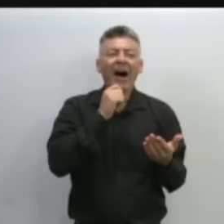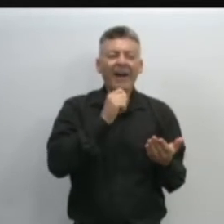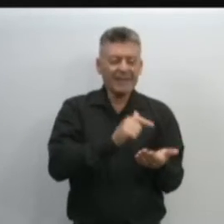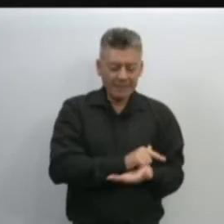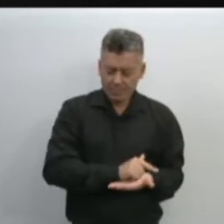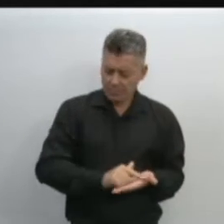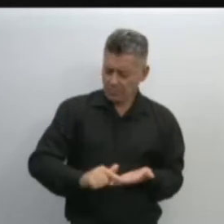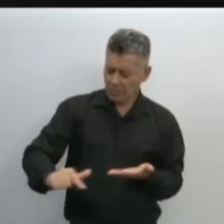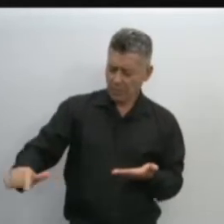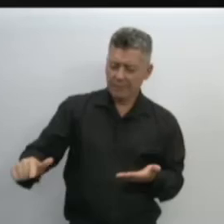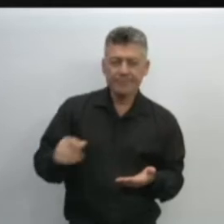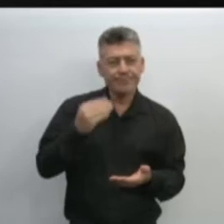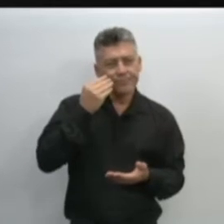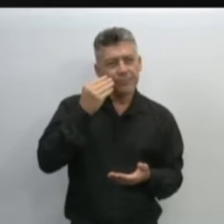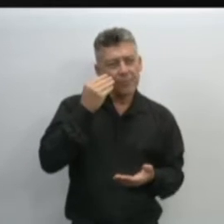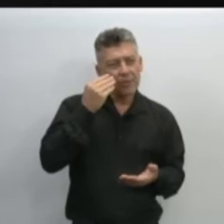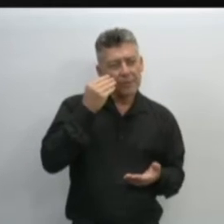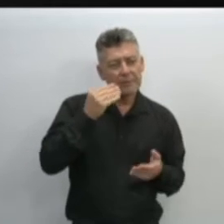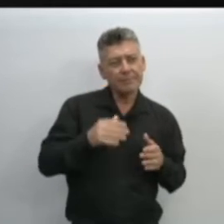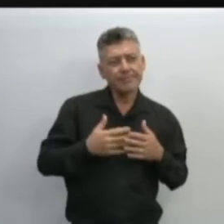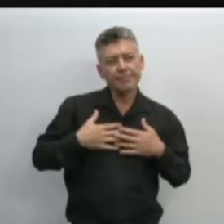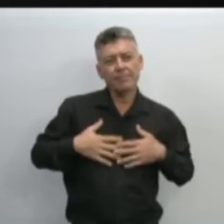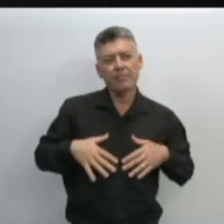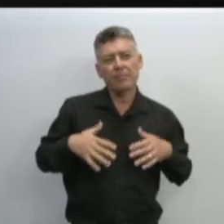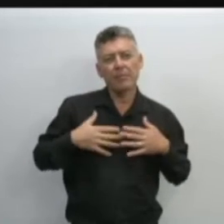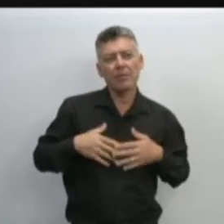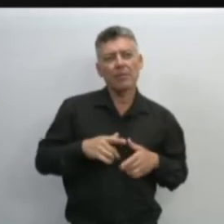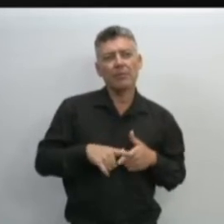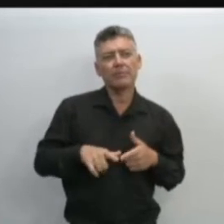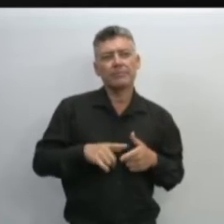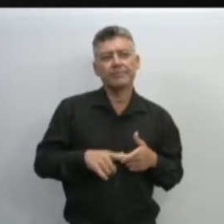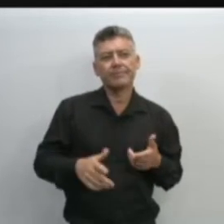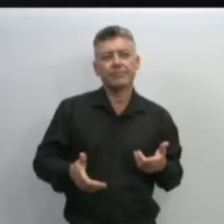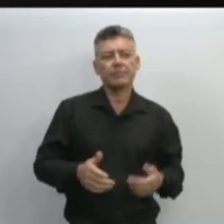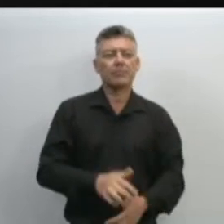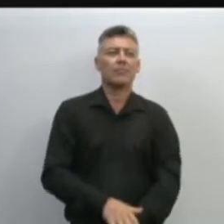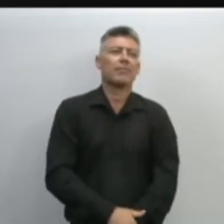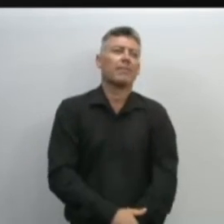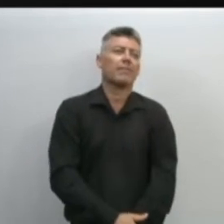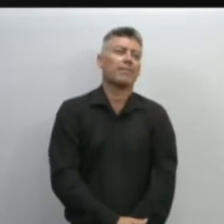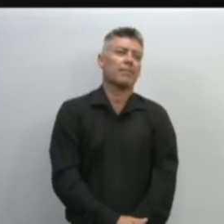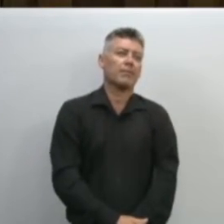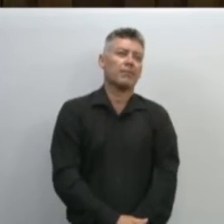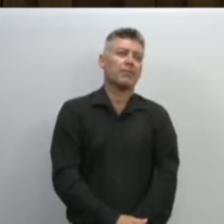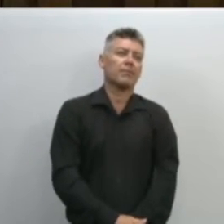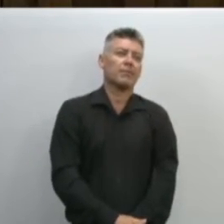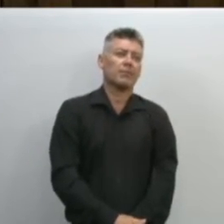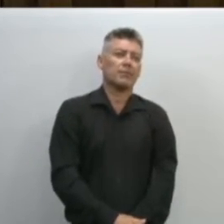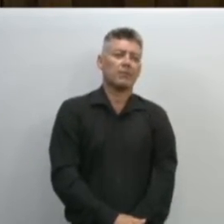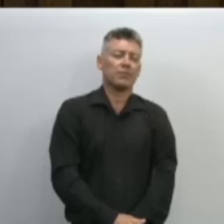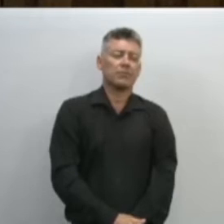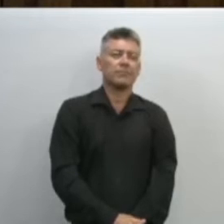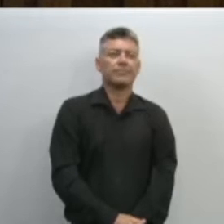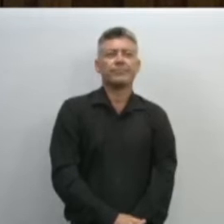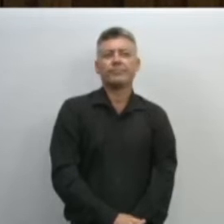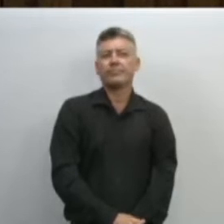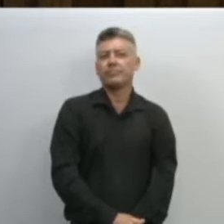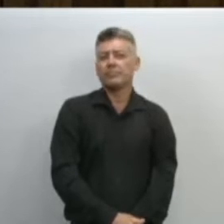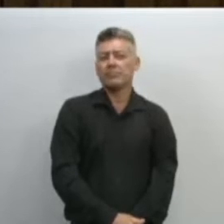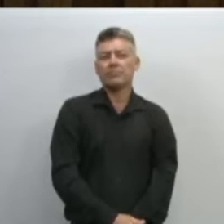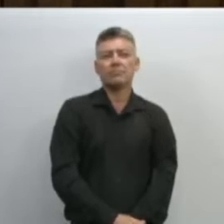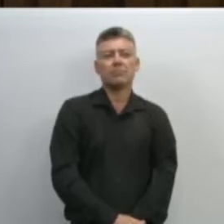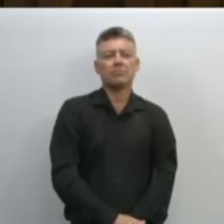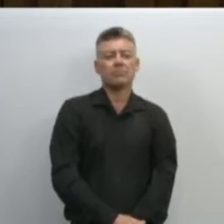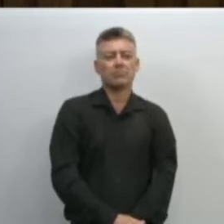ruas para tentar amenizar esses problemas. Muito obrigado, senhor presidente. Os dois outros pela ordem, para a gente poder